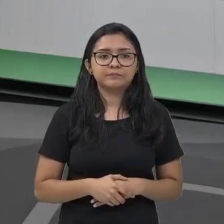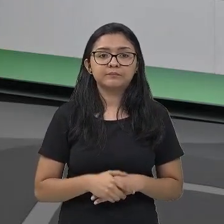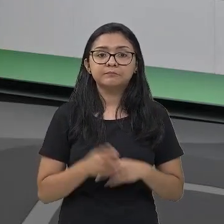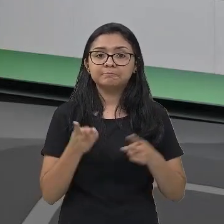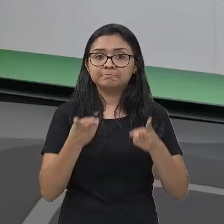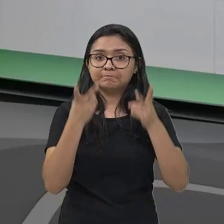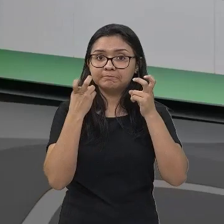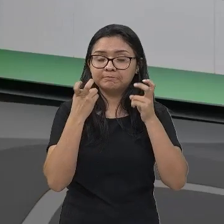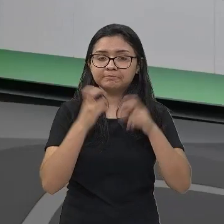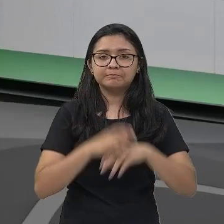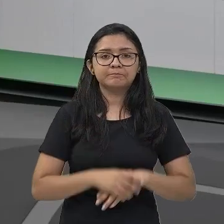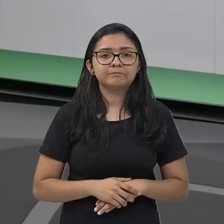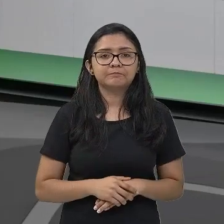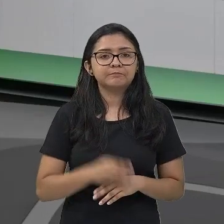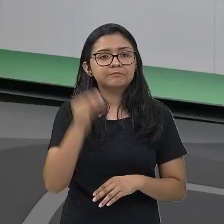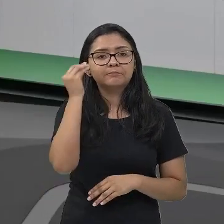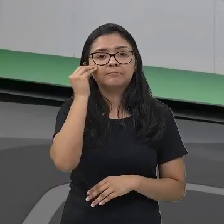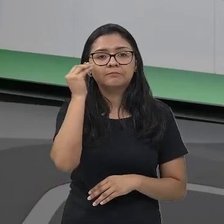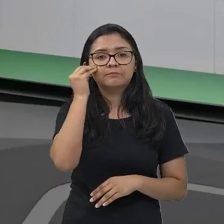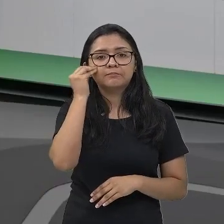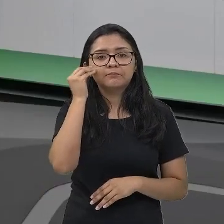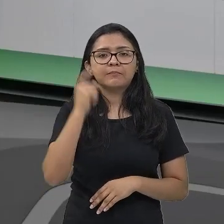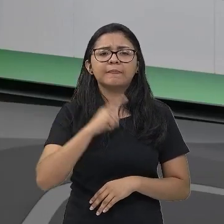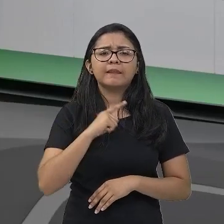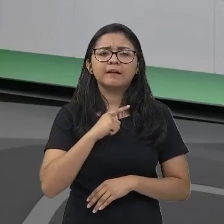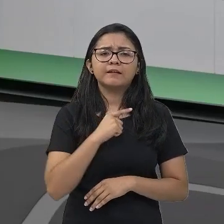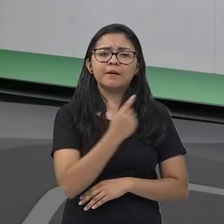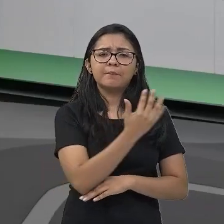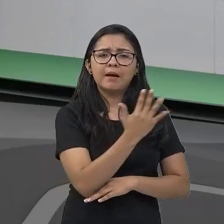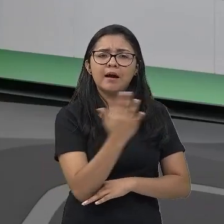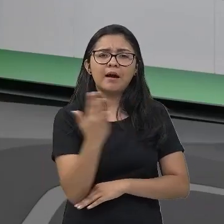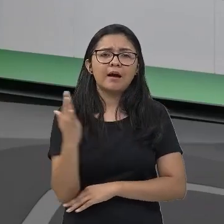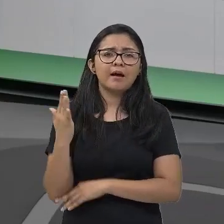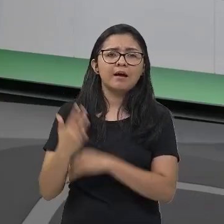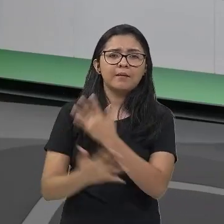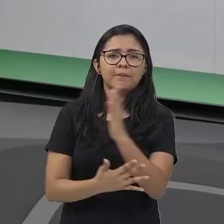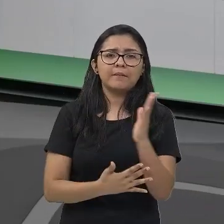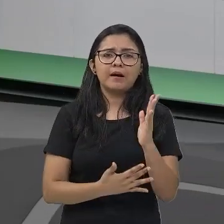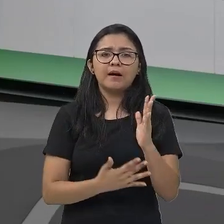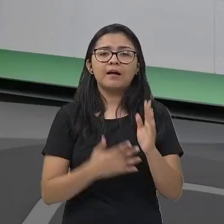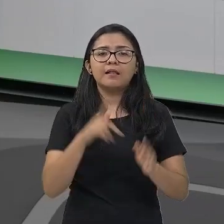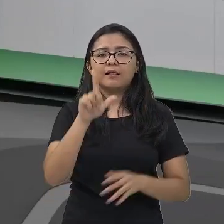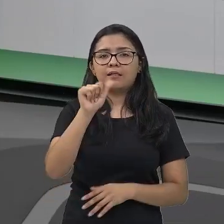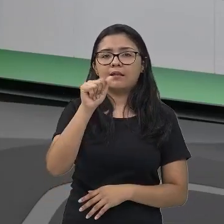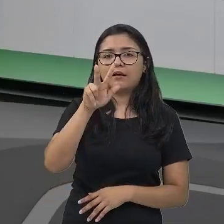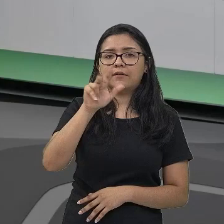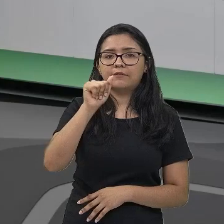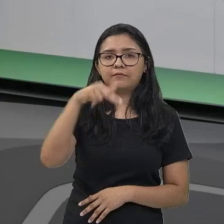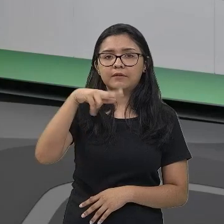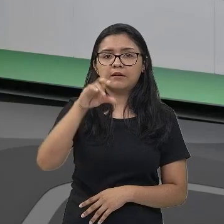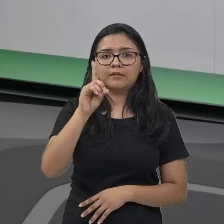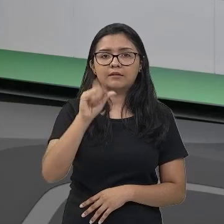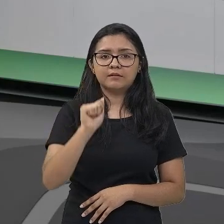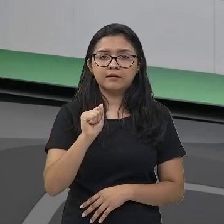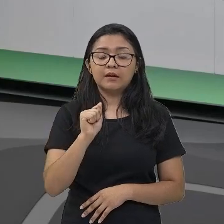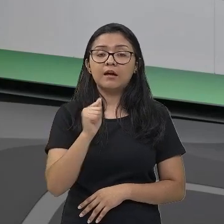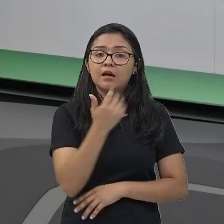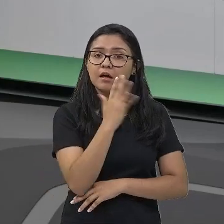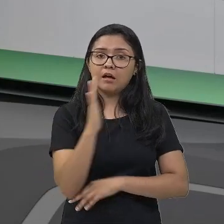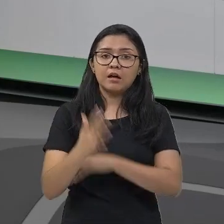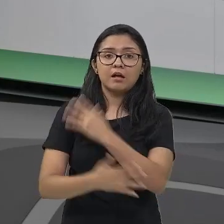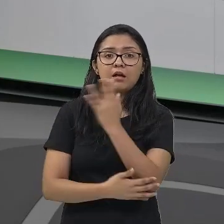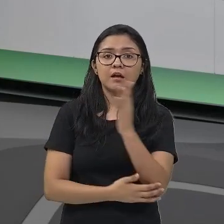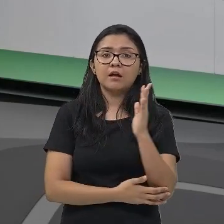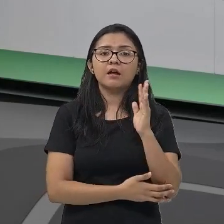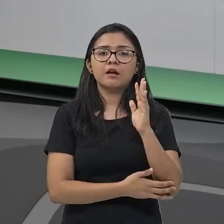Observem comigo, temos aqui um campo de lavanda. As lavandas, elas são plantas